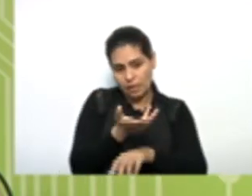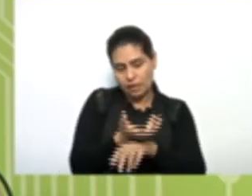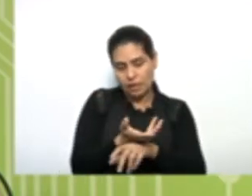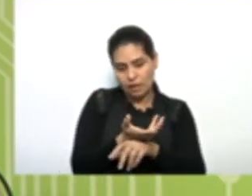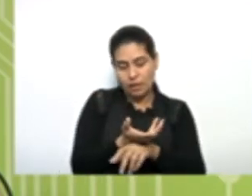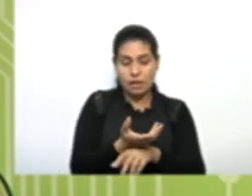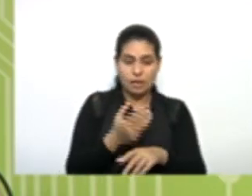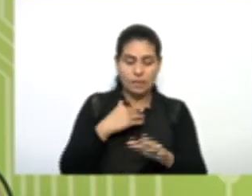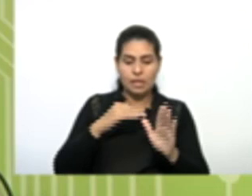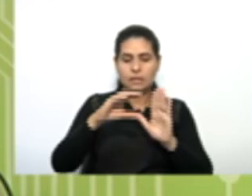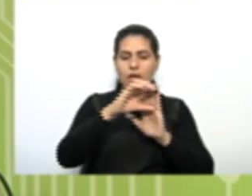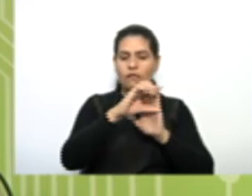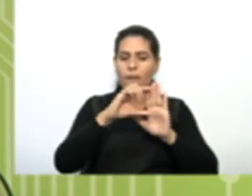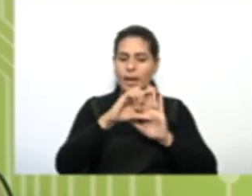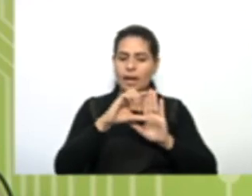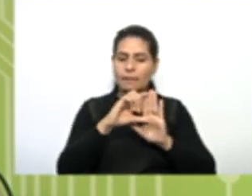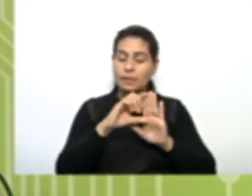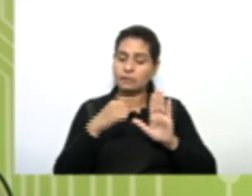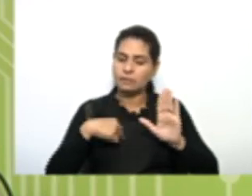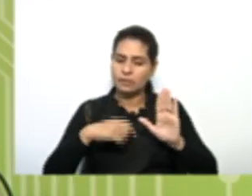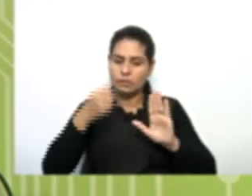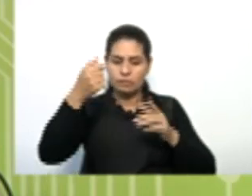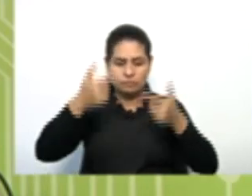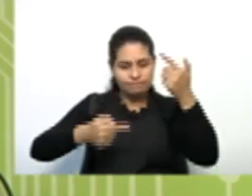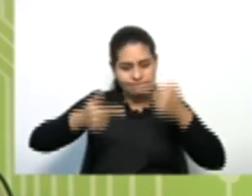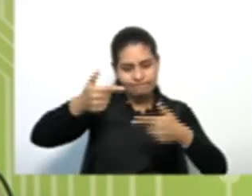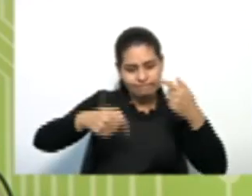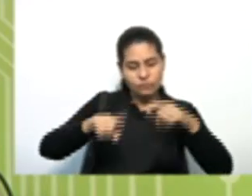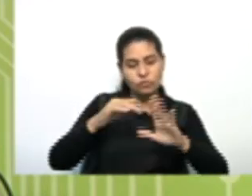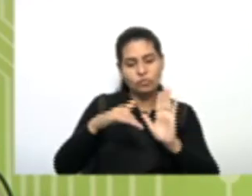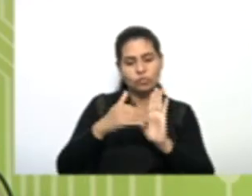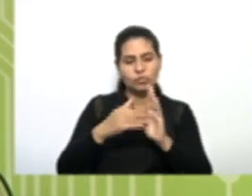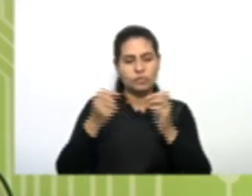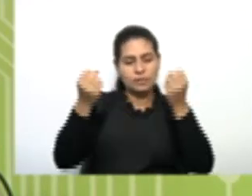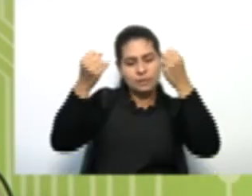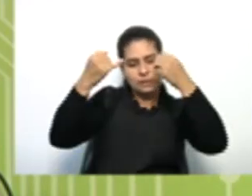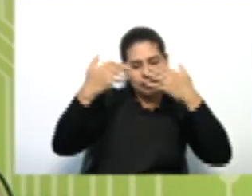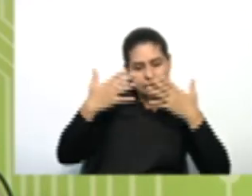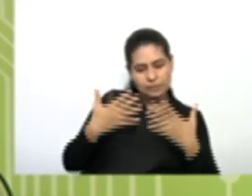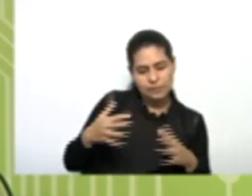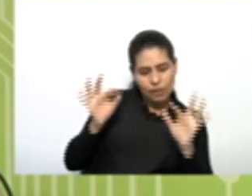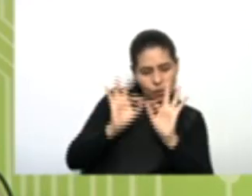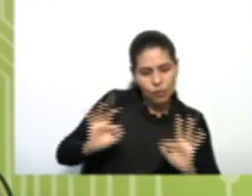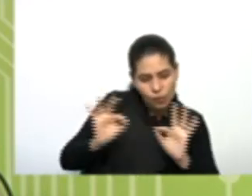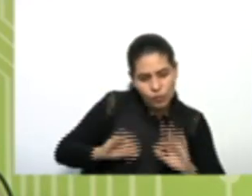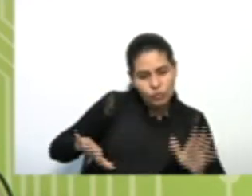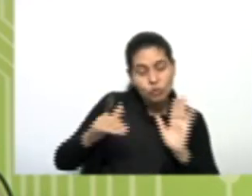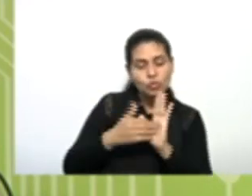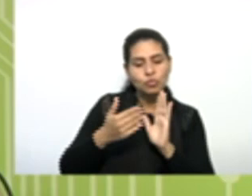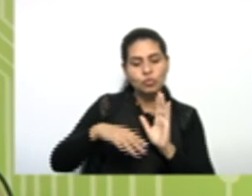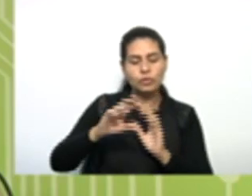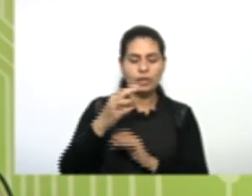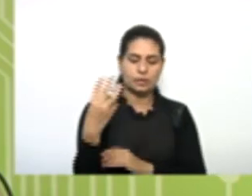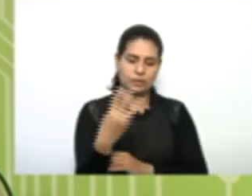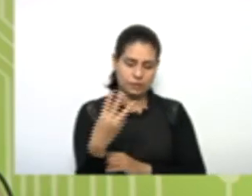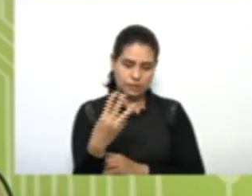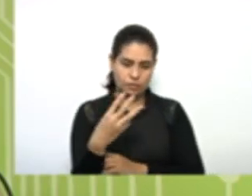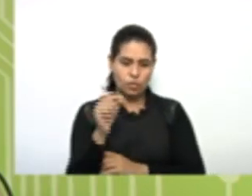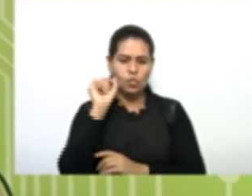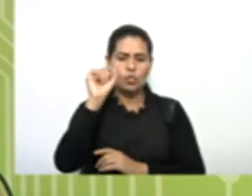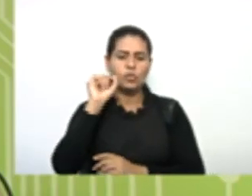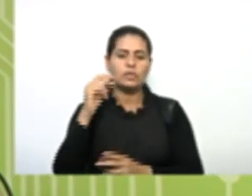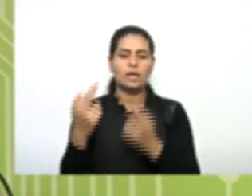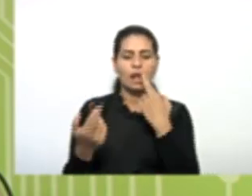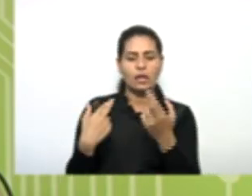formato de um capítulo de livro, que tem uma discussão que vai explicar um pouquinho mais de detalhes, o que é essa terceirização, o que são